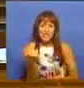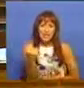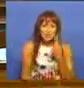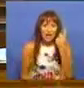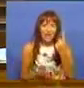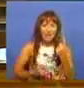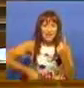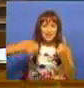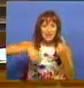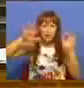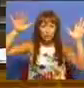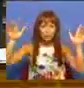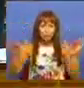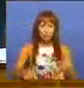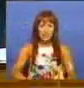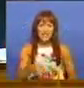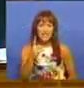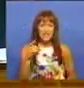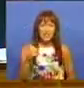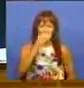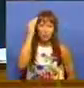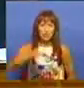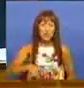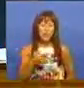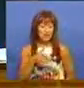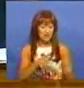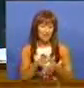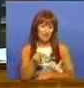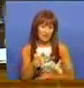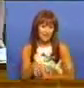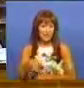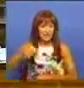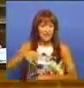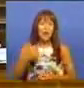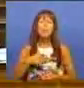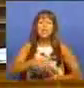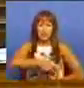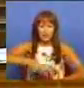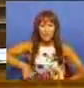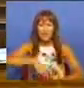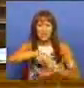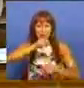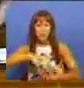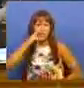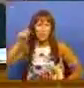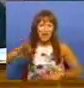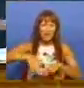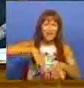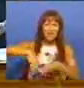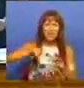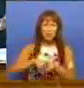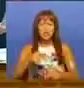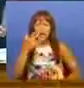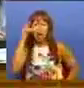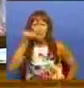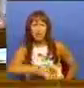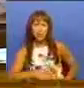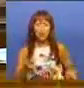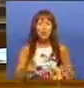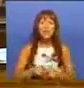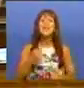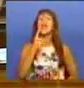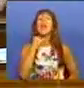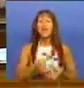cada saco, reduziu em 60% a utilização destes sacos, mas também na Dinamarca, na Suécia, na Alemanha, na Itália, na África do Sul e